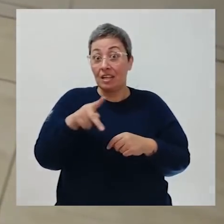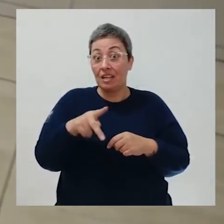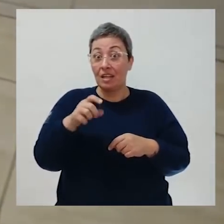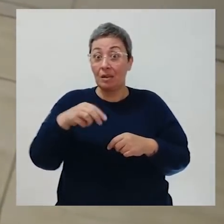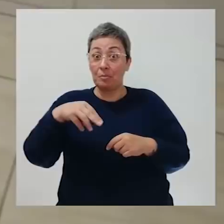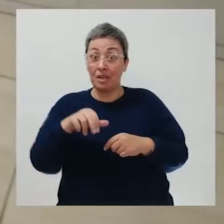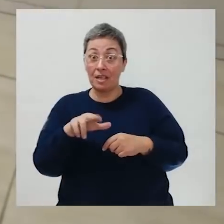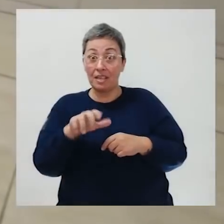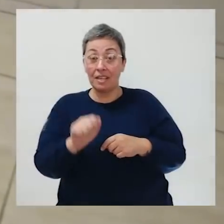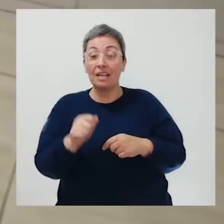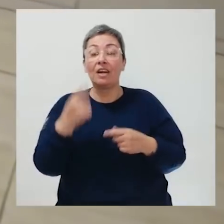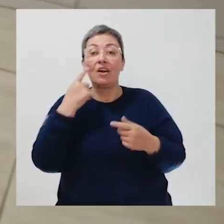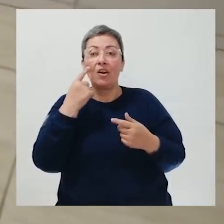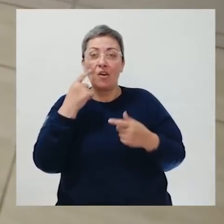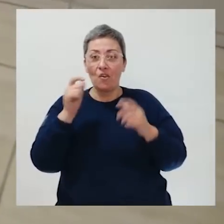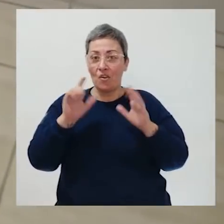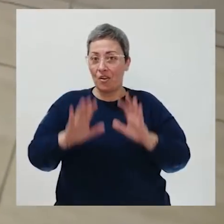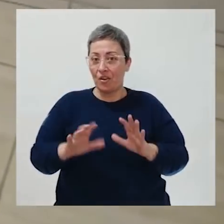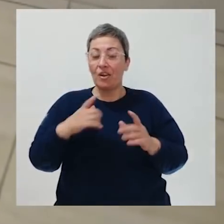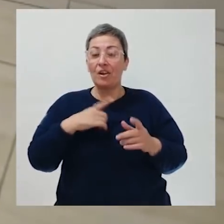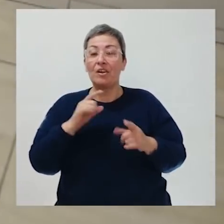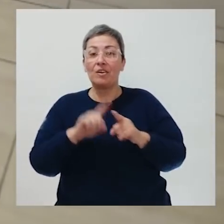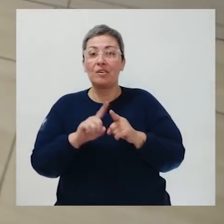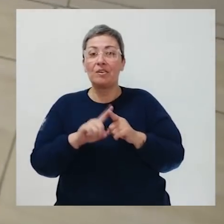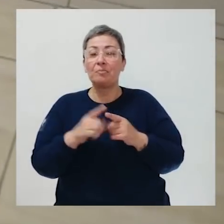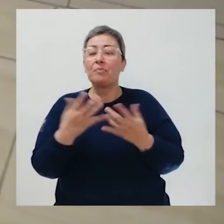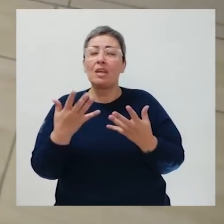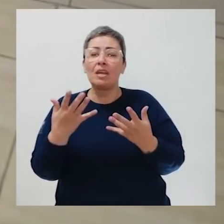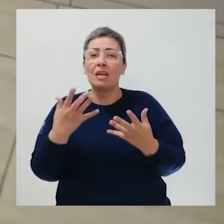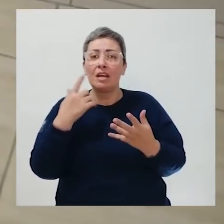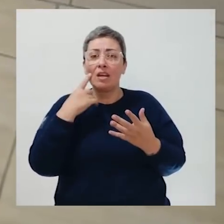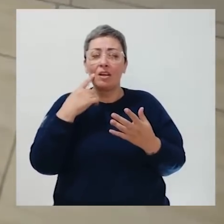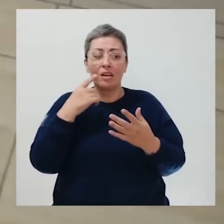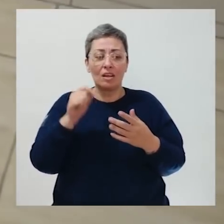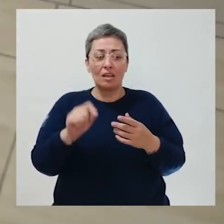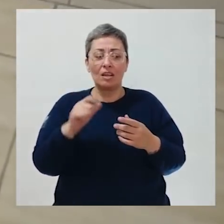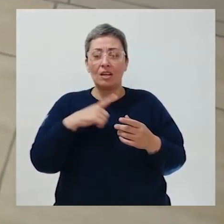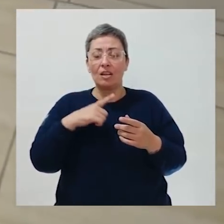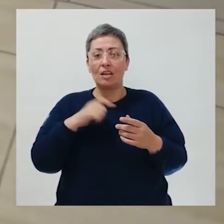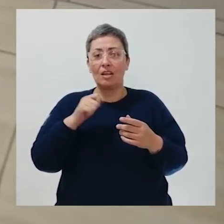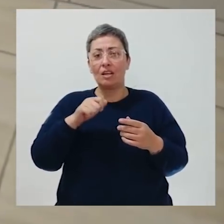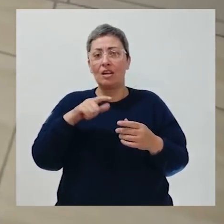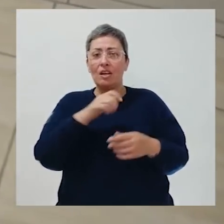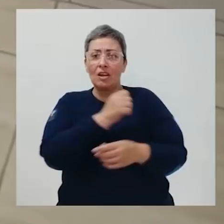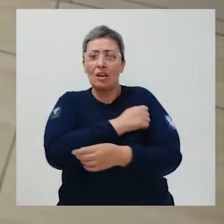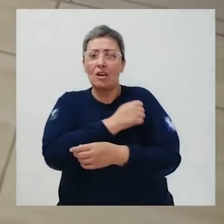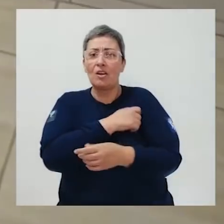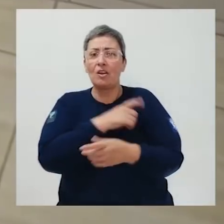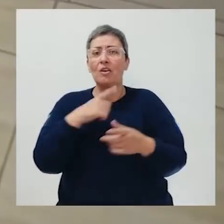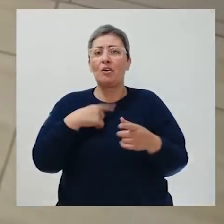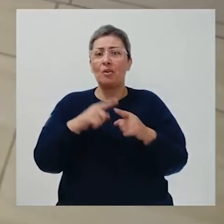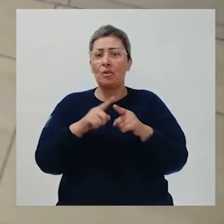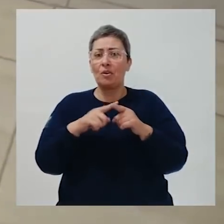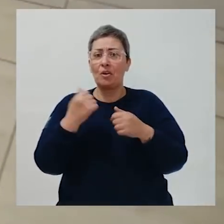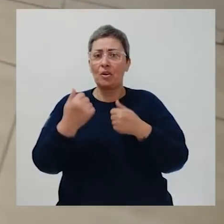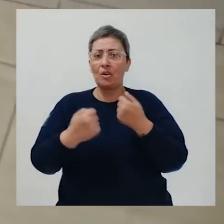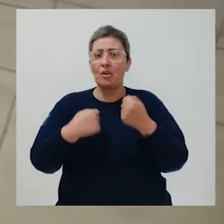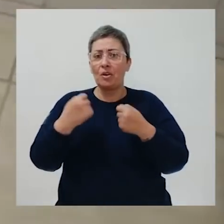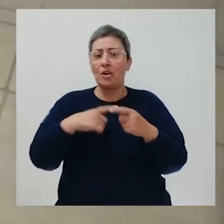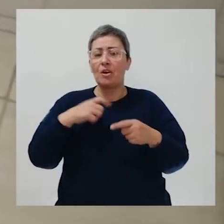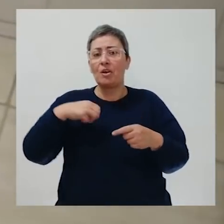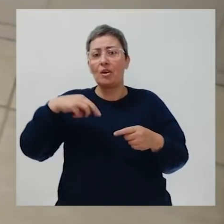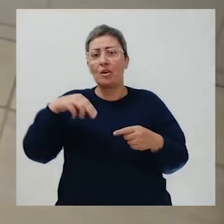Ana Maria. Isso, e a Manu? O aluno Lucas Henrique Cunha Campos. Isso, e a